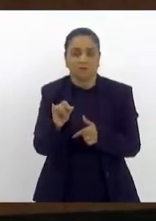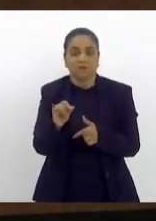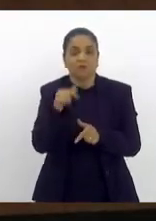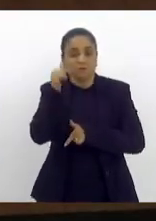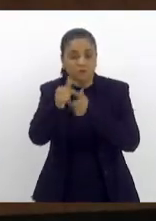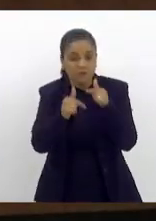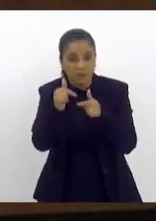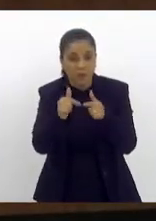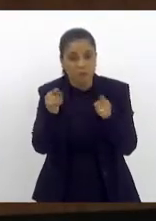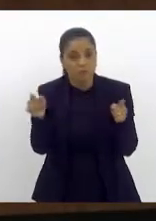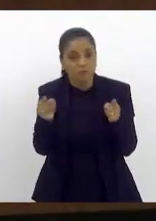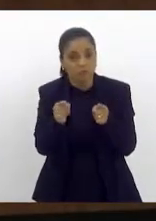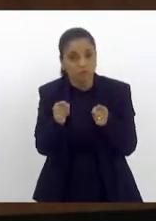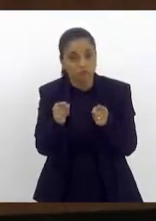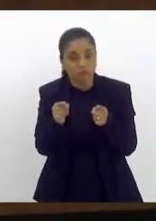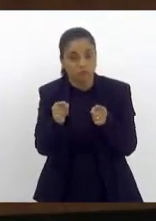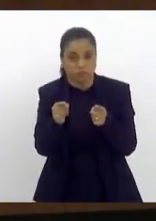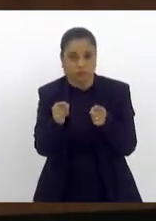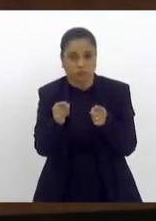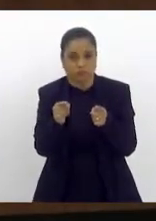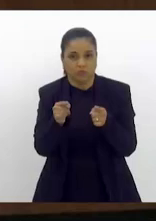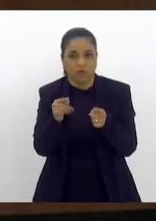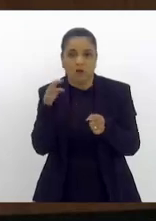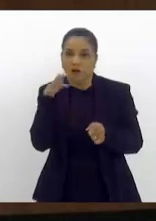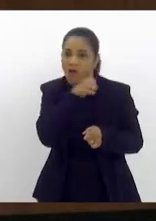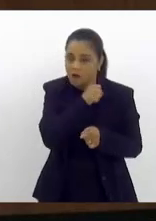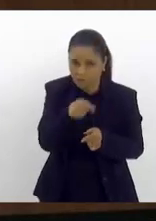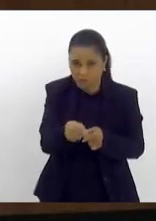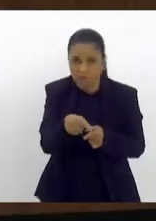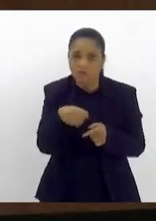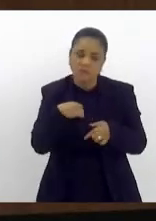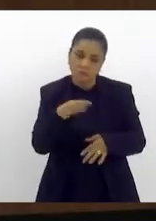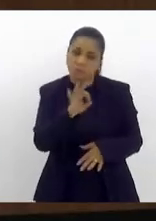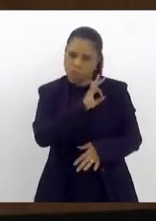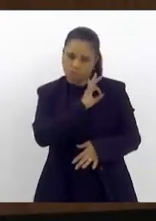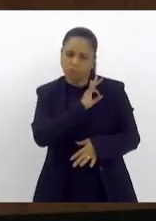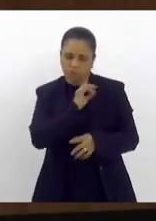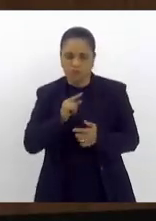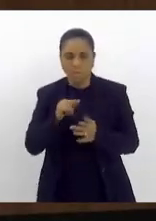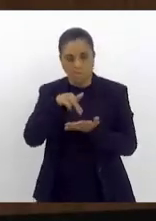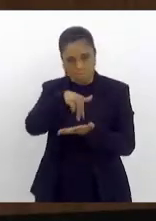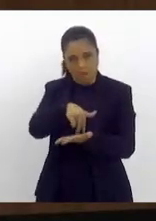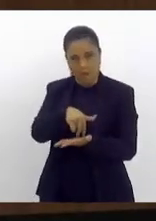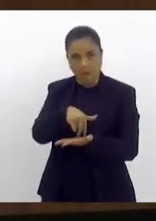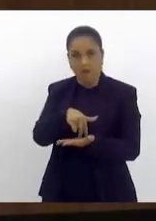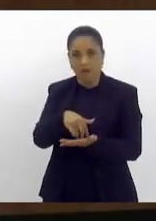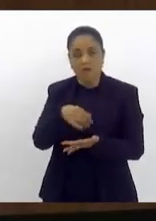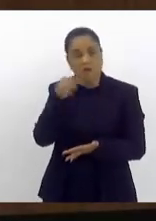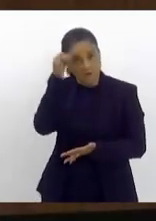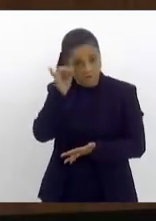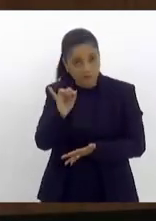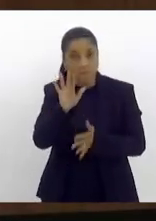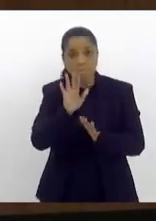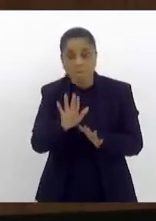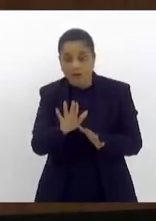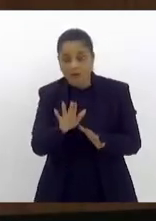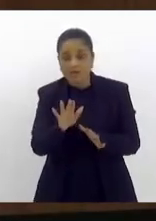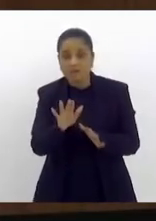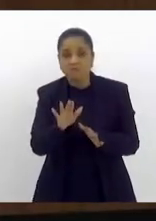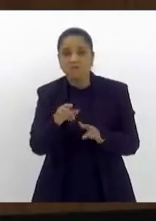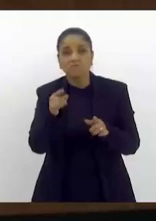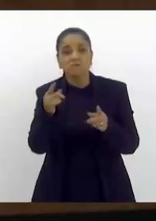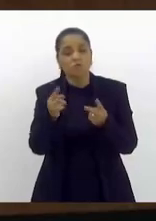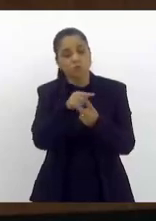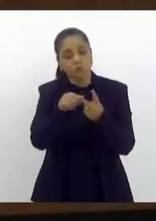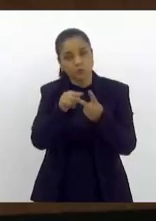É lógico que se eu tiver um policial, vai inibir a ação do marginal. Então, eu acho que a gente tem que trabalhar com